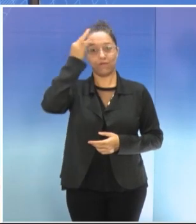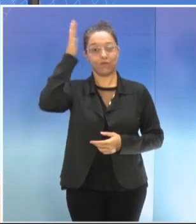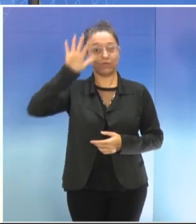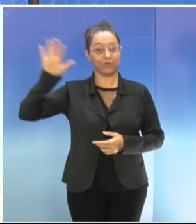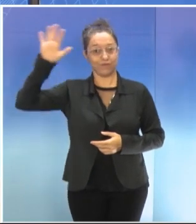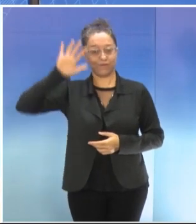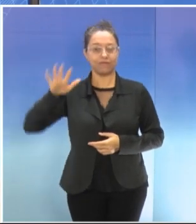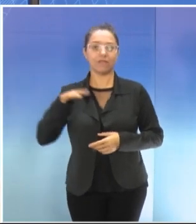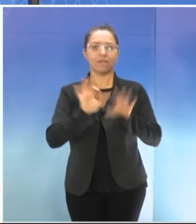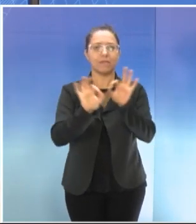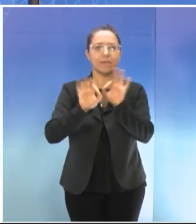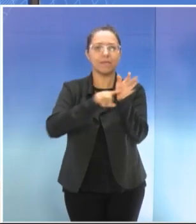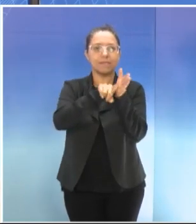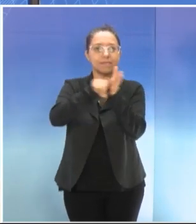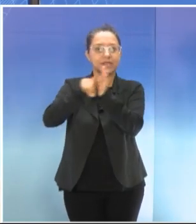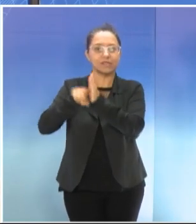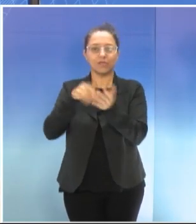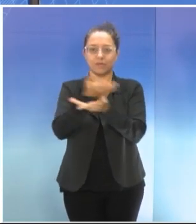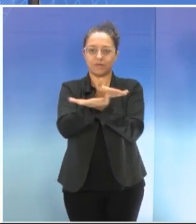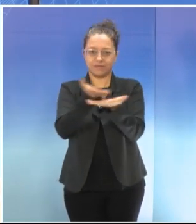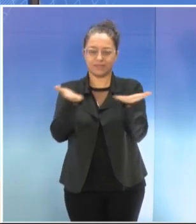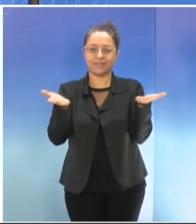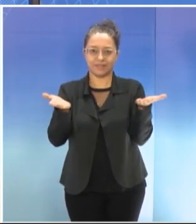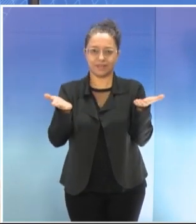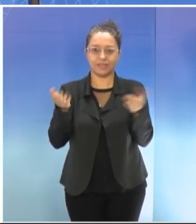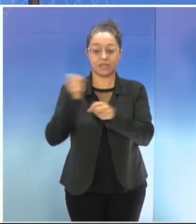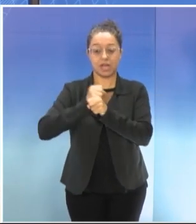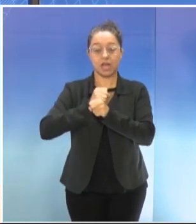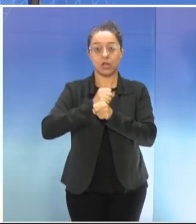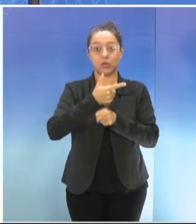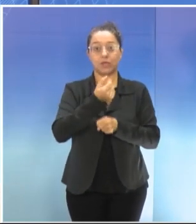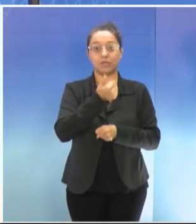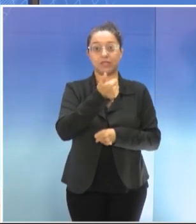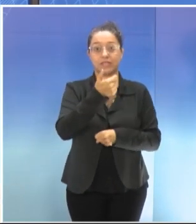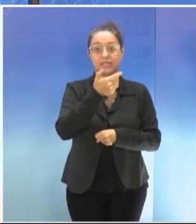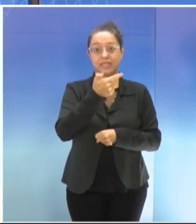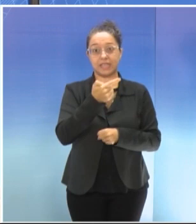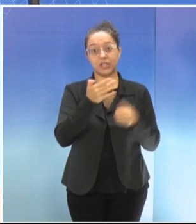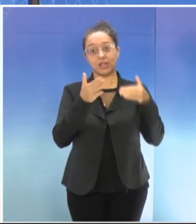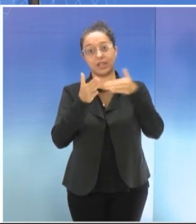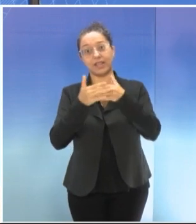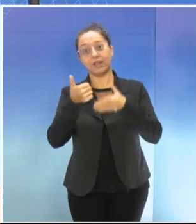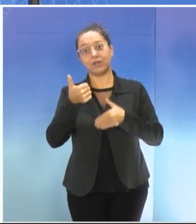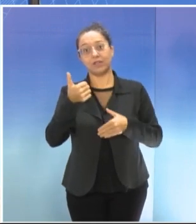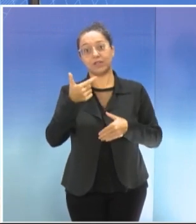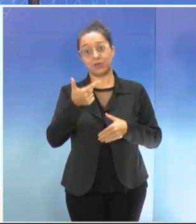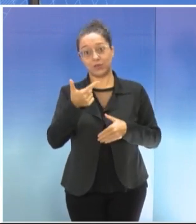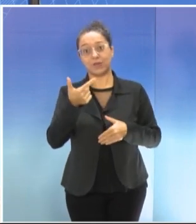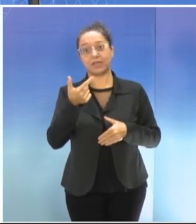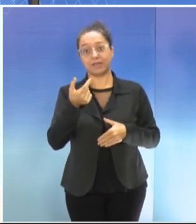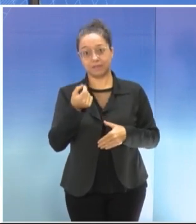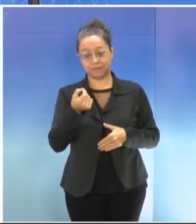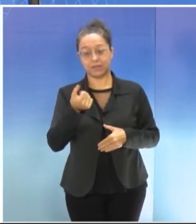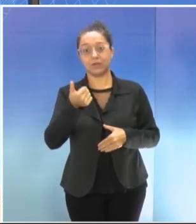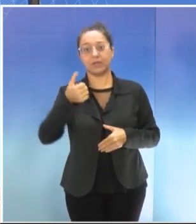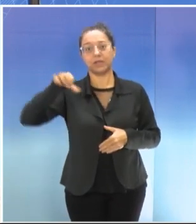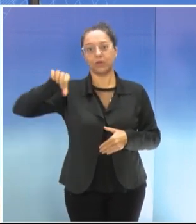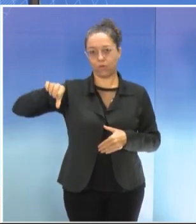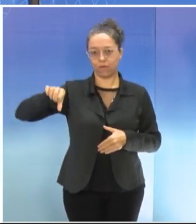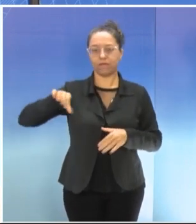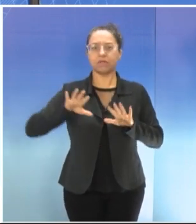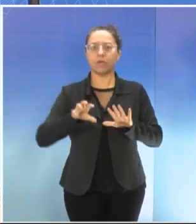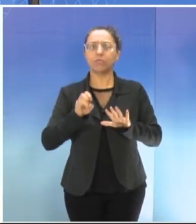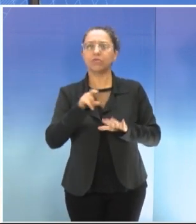Vou trabalhar algumas questões para vocês de 2017 a 2019. Para quem nunca teve aula